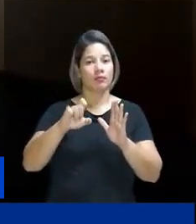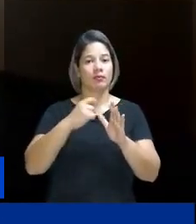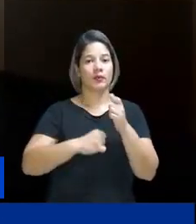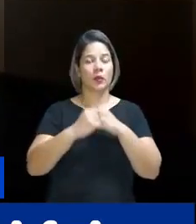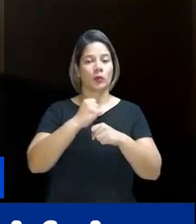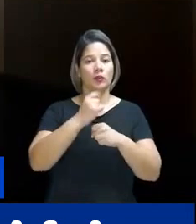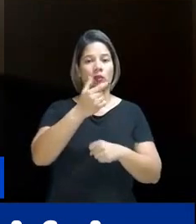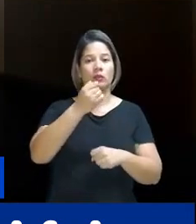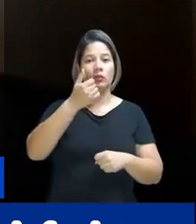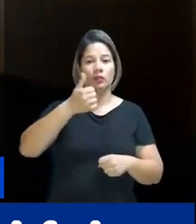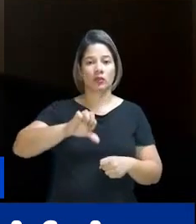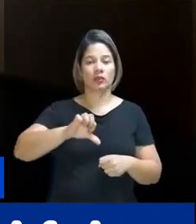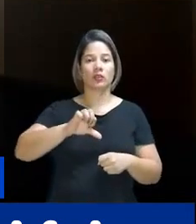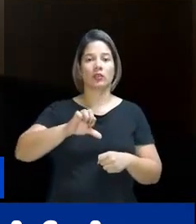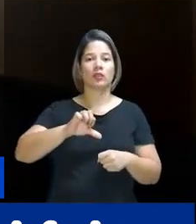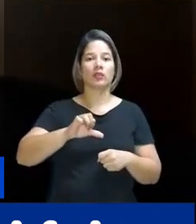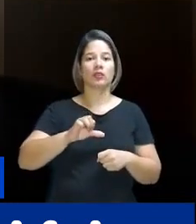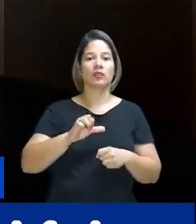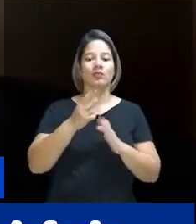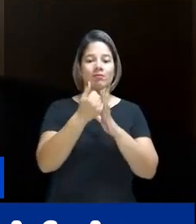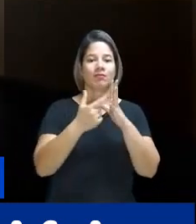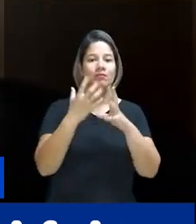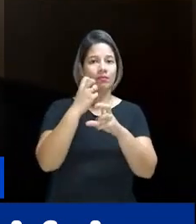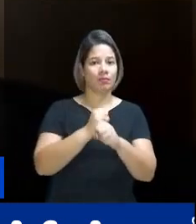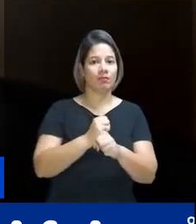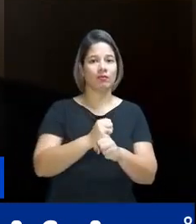O valor de